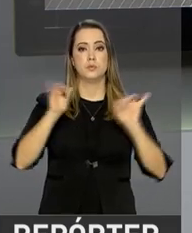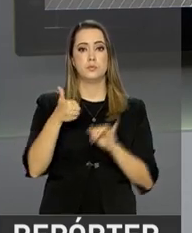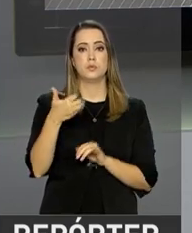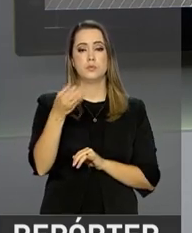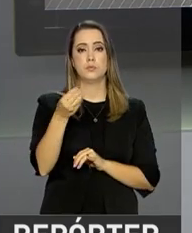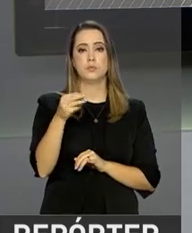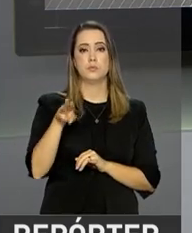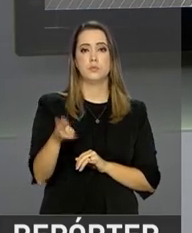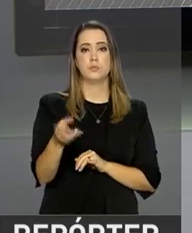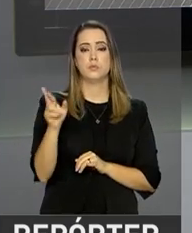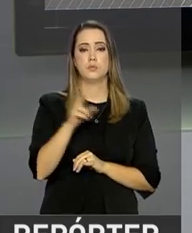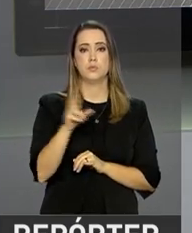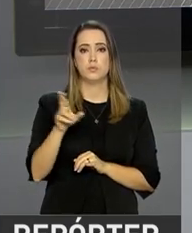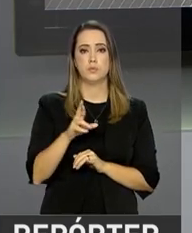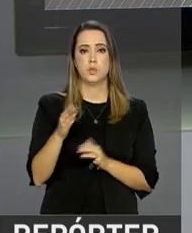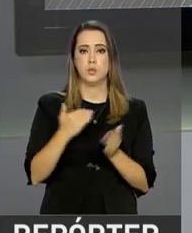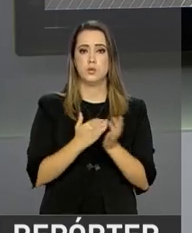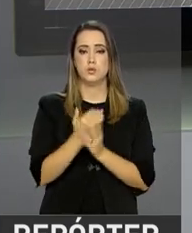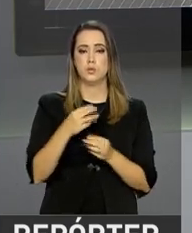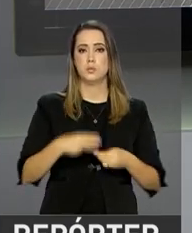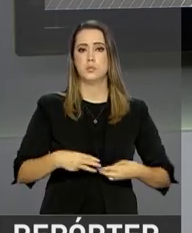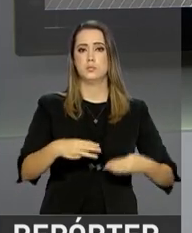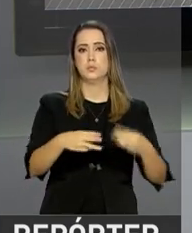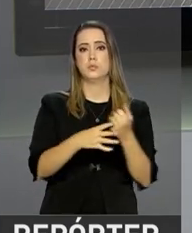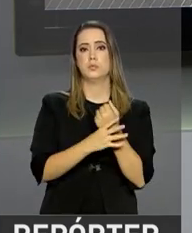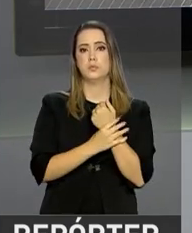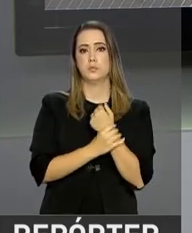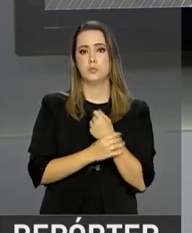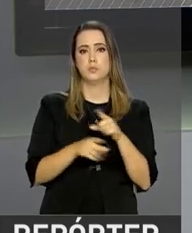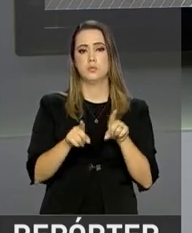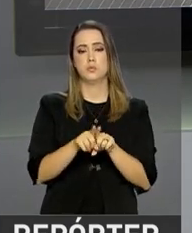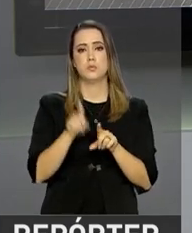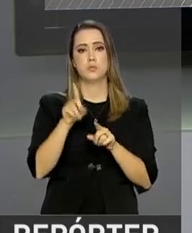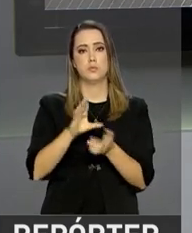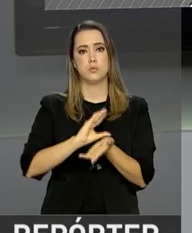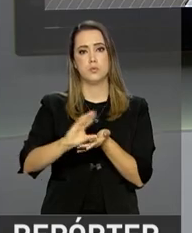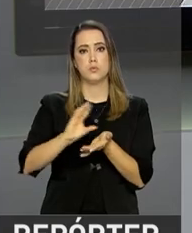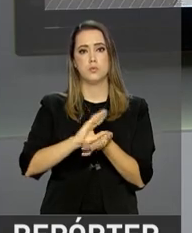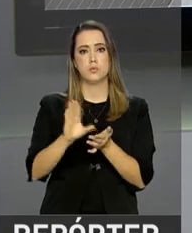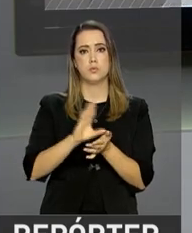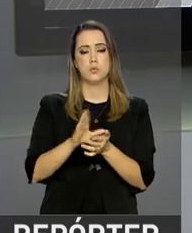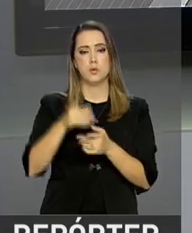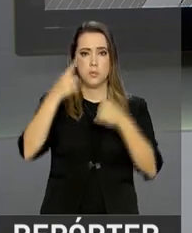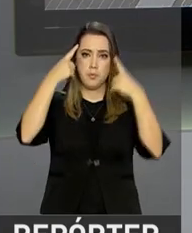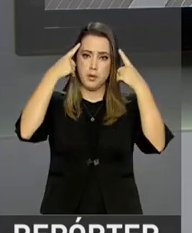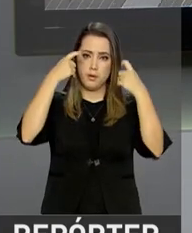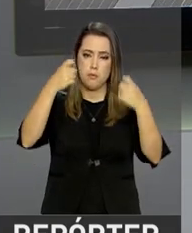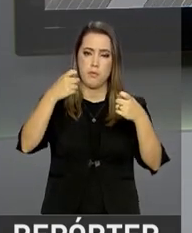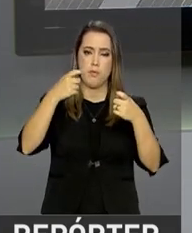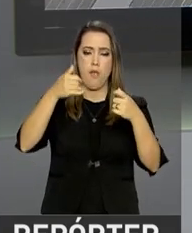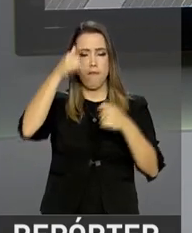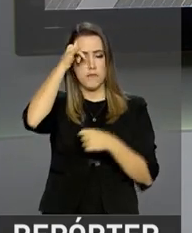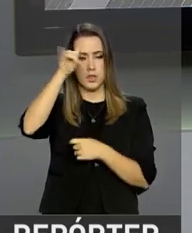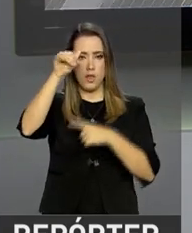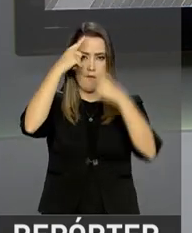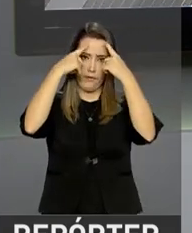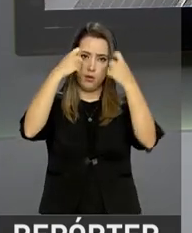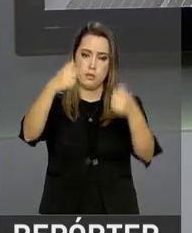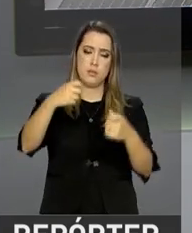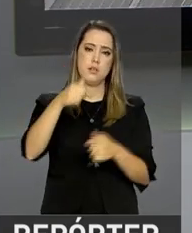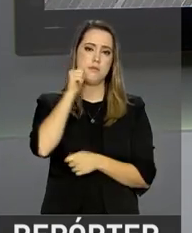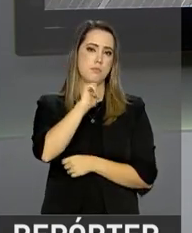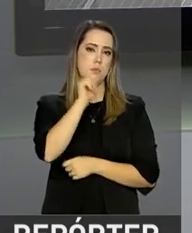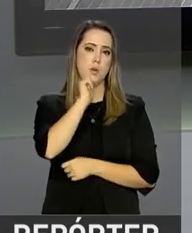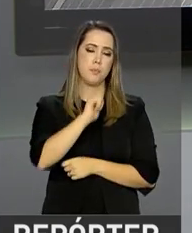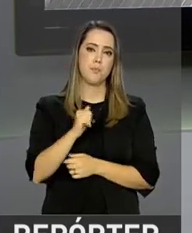milhões de reais do recém-criado Ministério de Segurança Pública vão ser destinados a medidas de prevenção e combate a esse